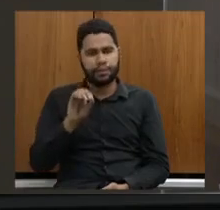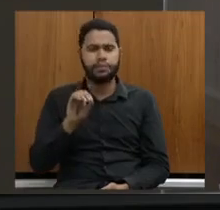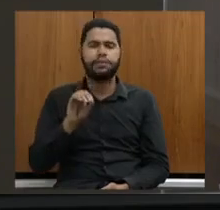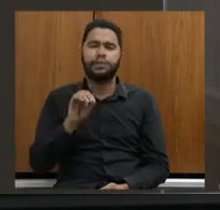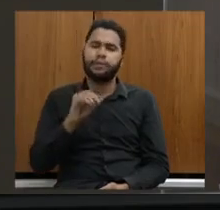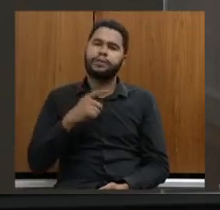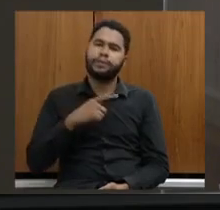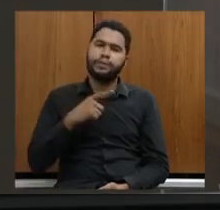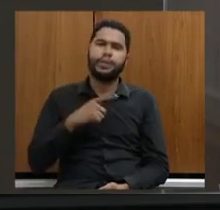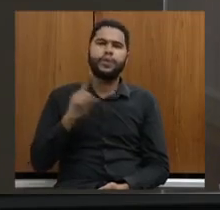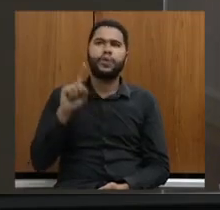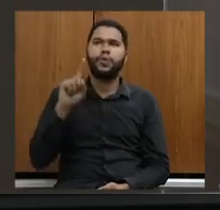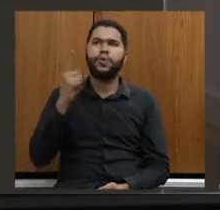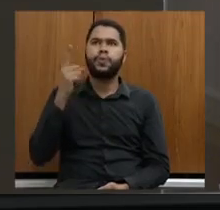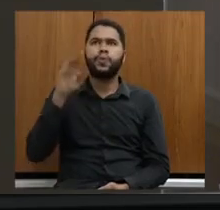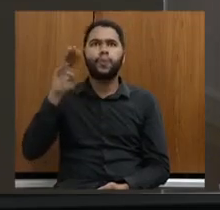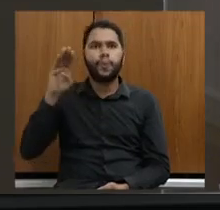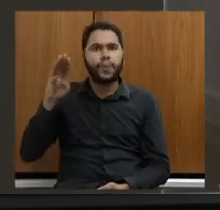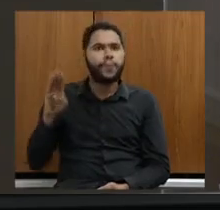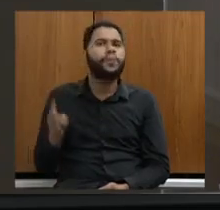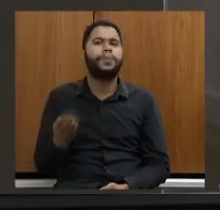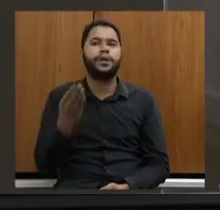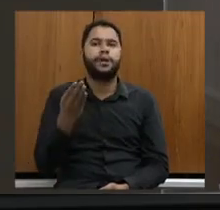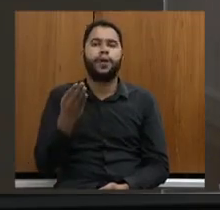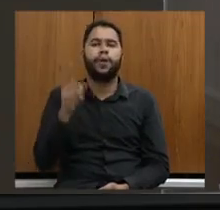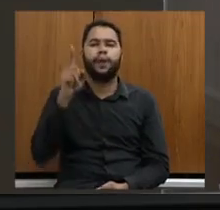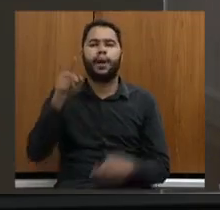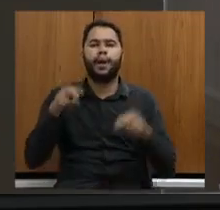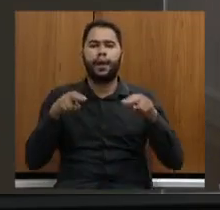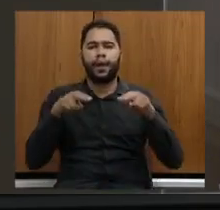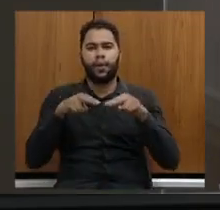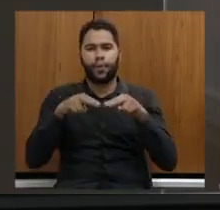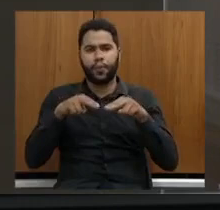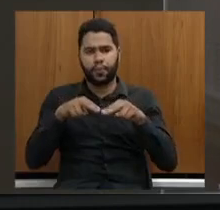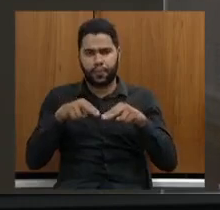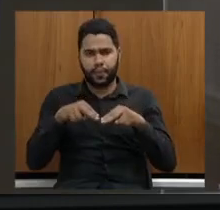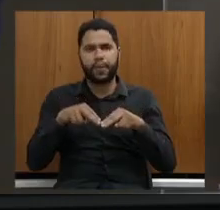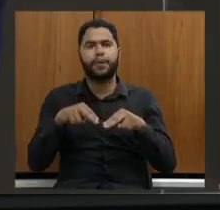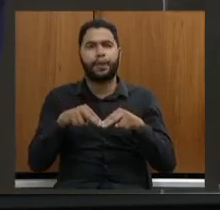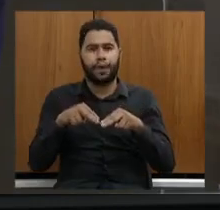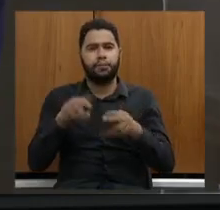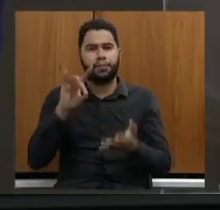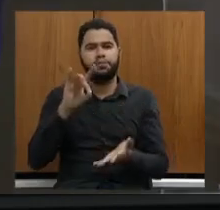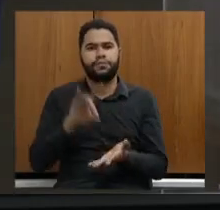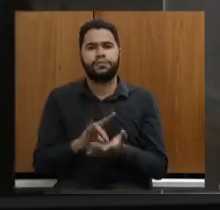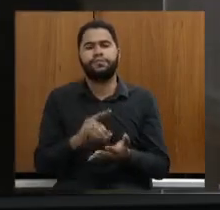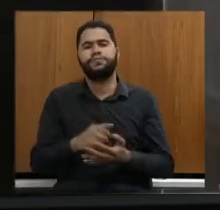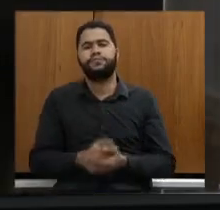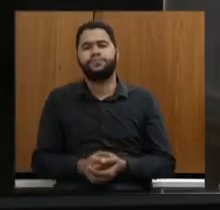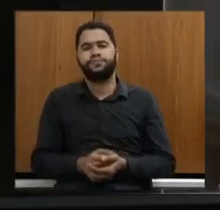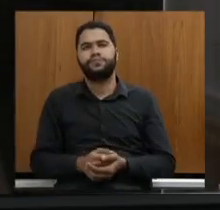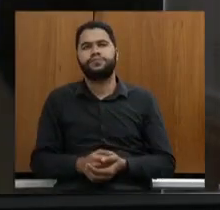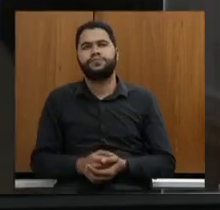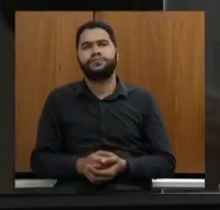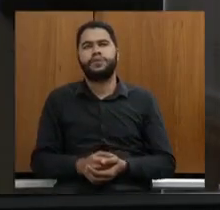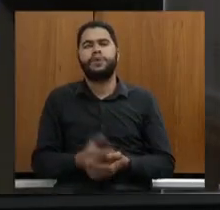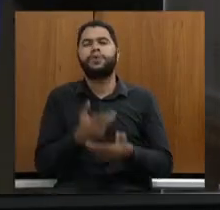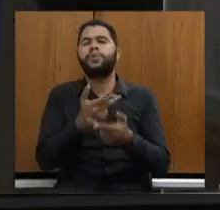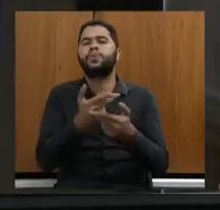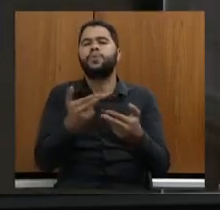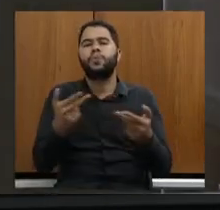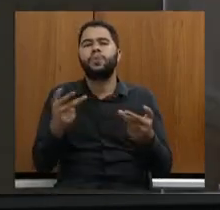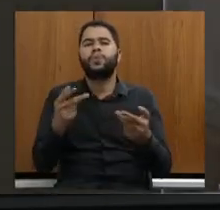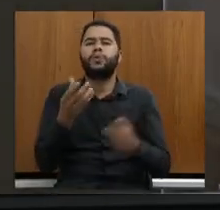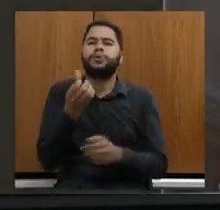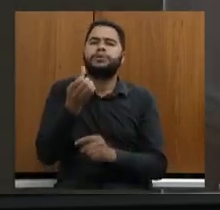a investir mais um bilhão mais um bilhão em Uberaba e ninguém viu onde foi parar esse dinheiro é uma realidade isso é coisa de